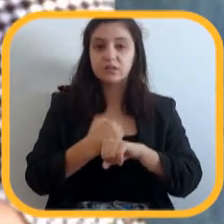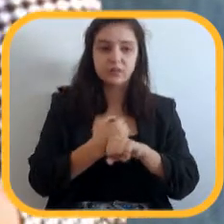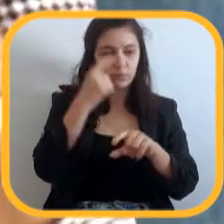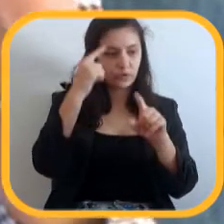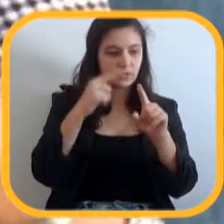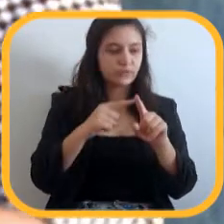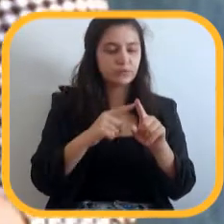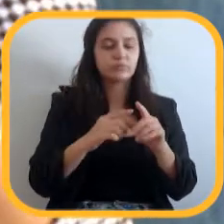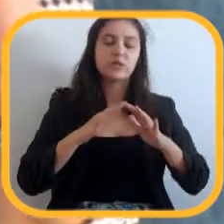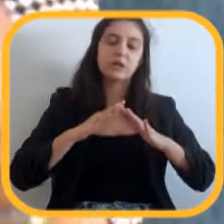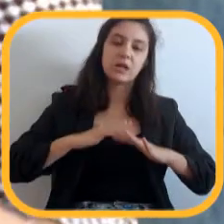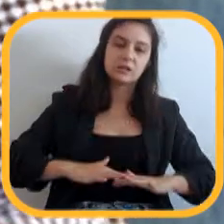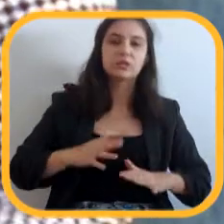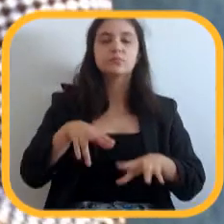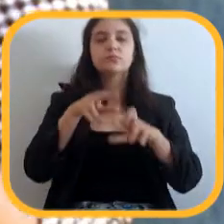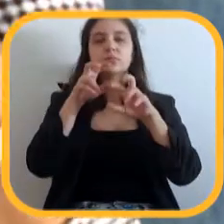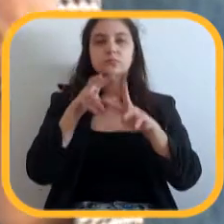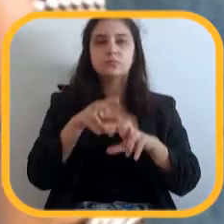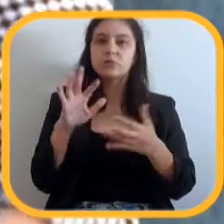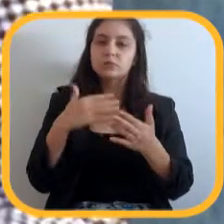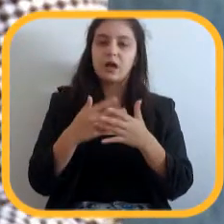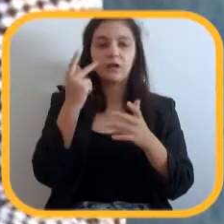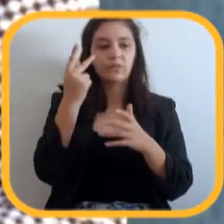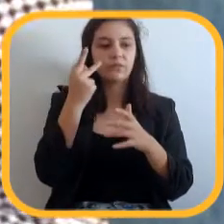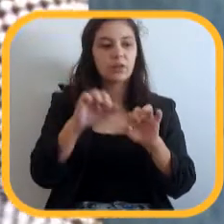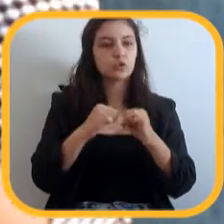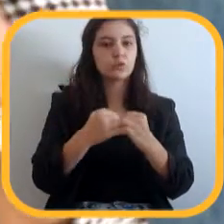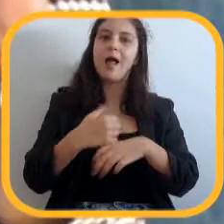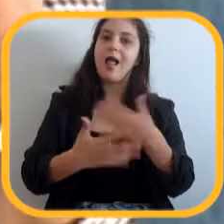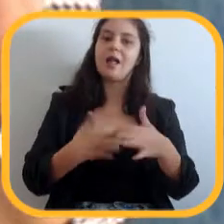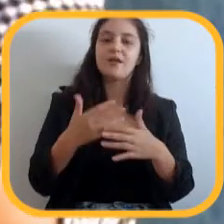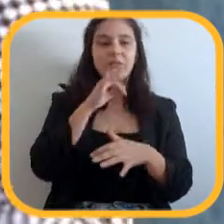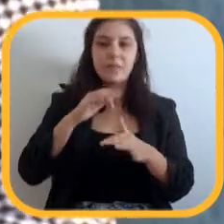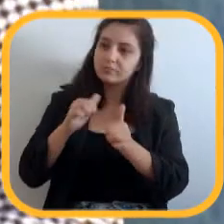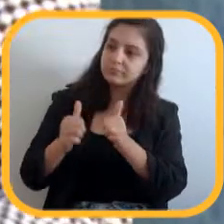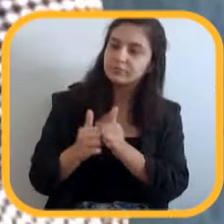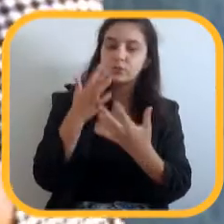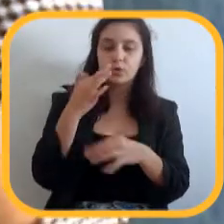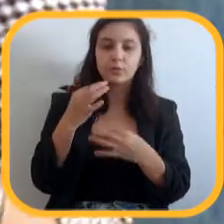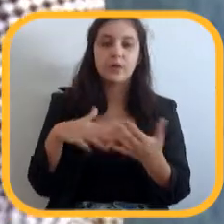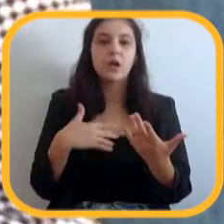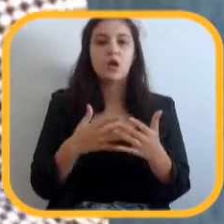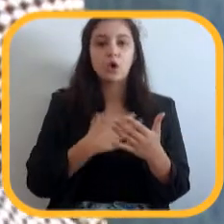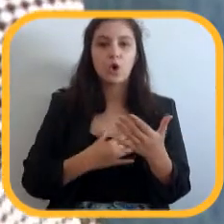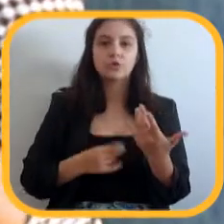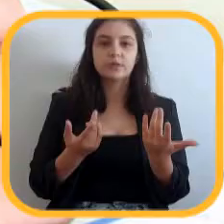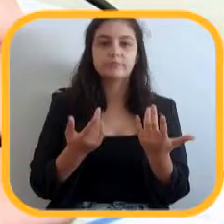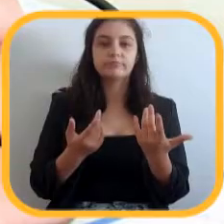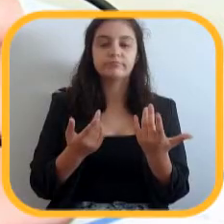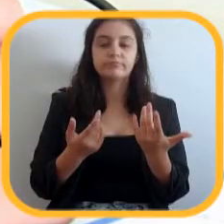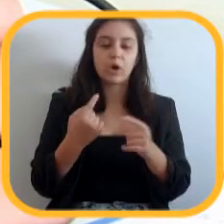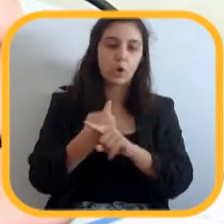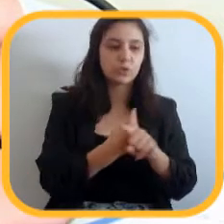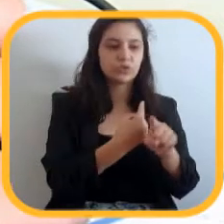Tem atividades para desligar, tem atividades de respiro, tem uma vida social ativa, costuma estar com a família, costuma fazer coisas que gosta,